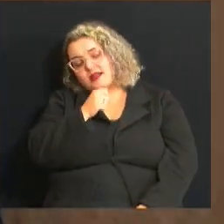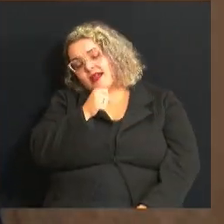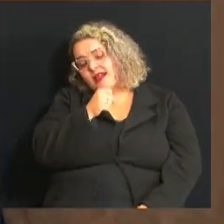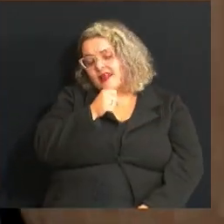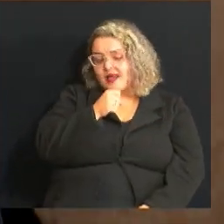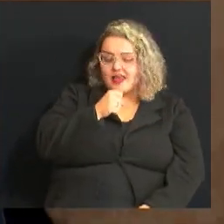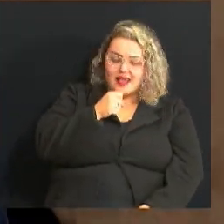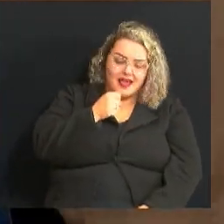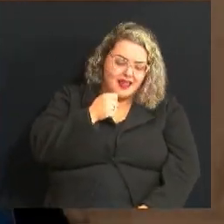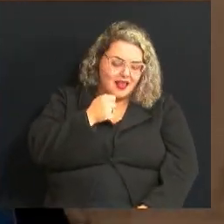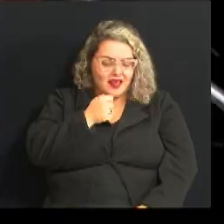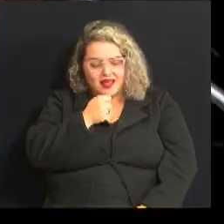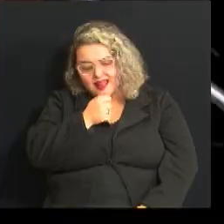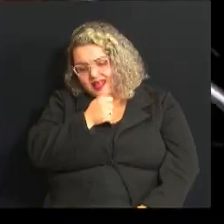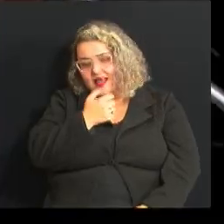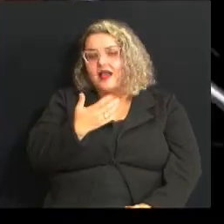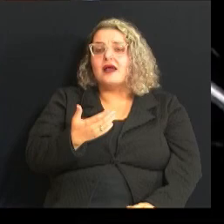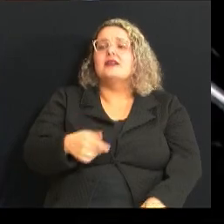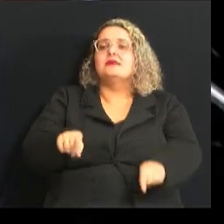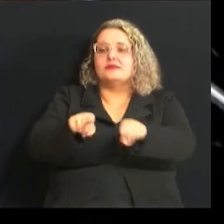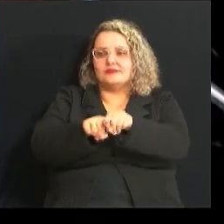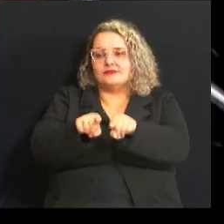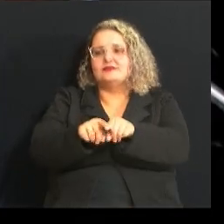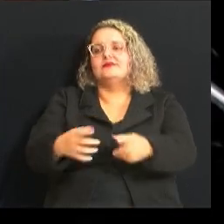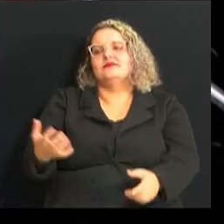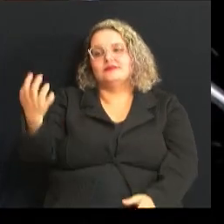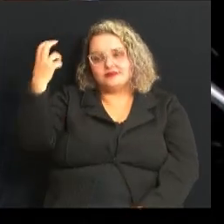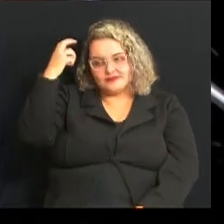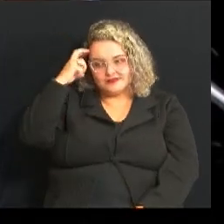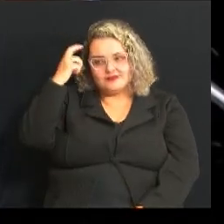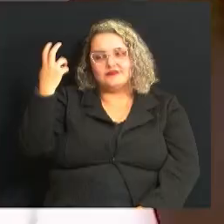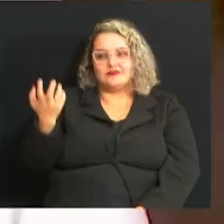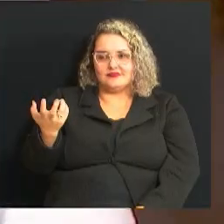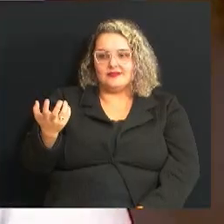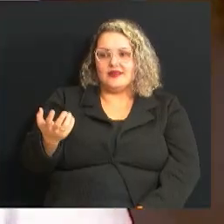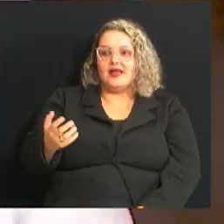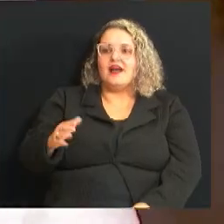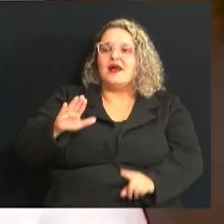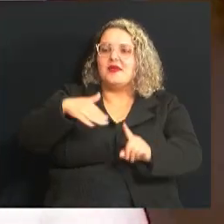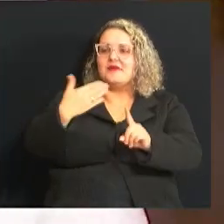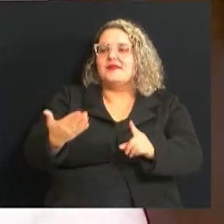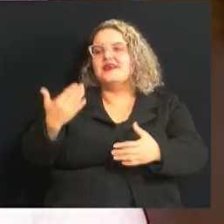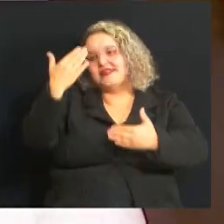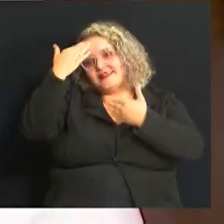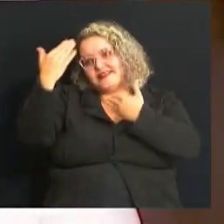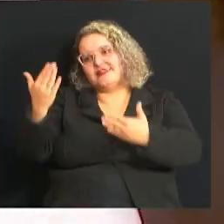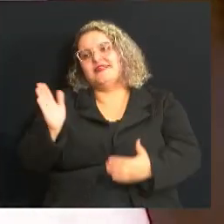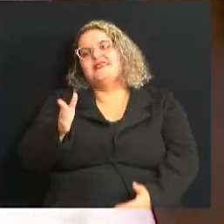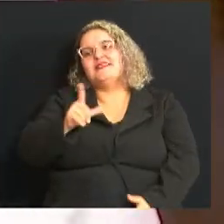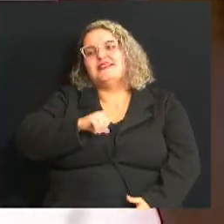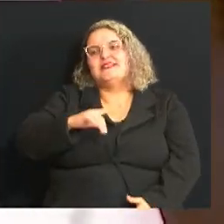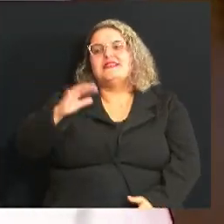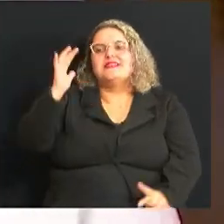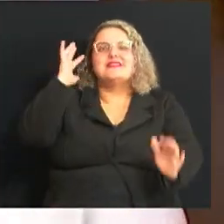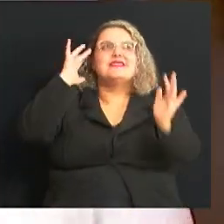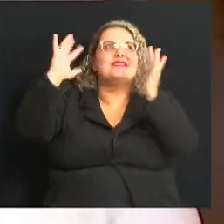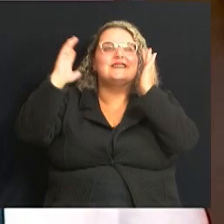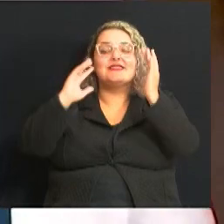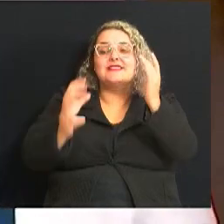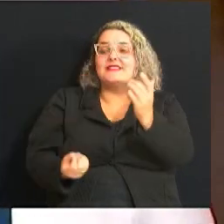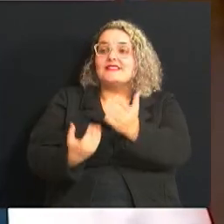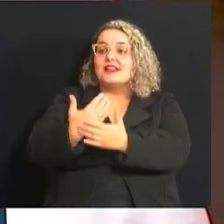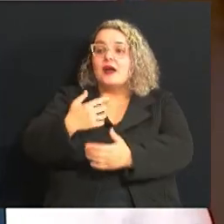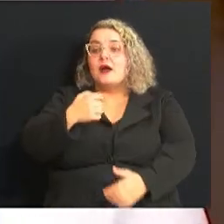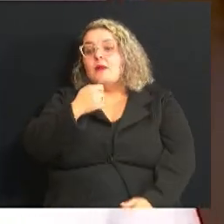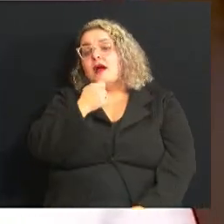uma cultura para Campinas. A homenageada agradeceu a honraria. Eu já tinha esse sonho de montar um coral,